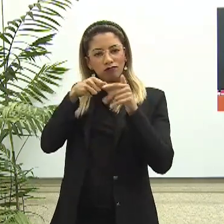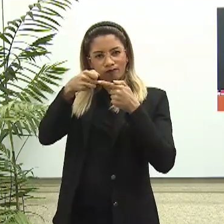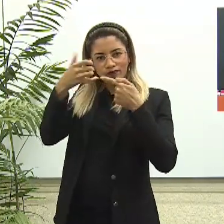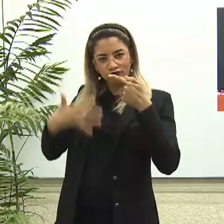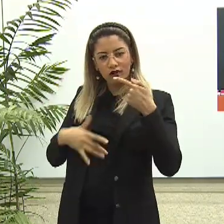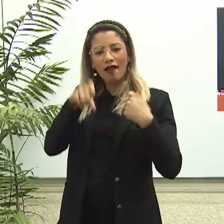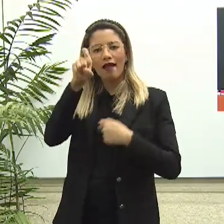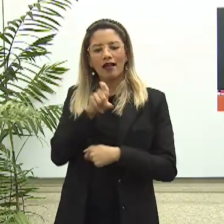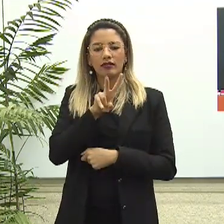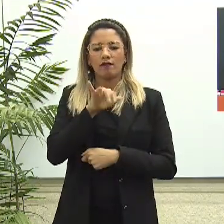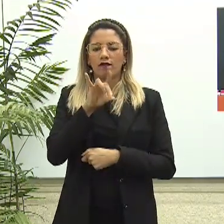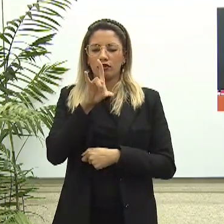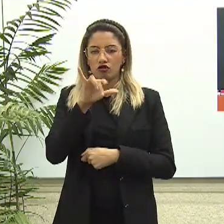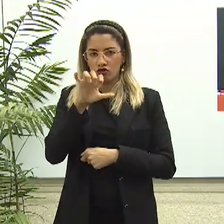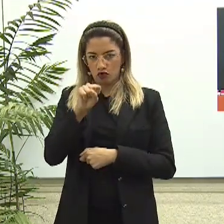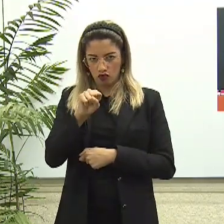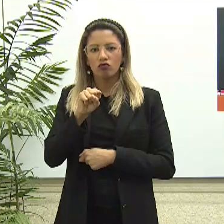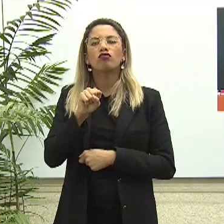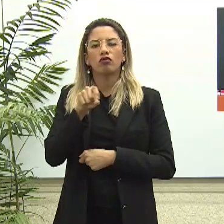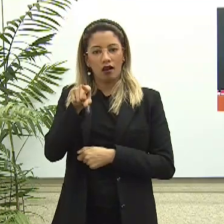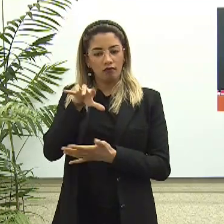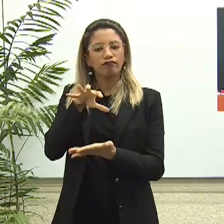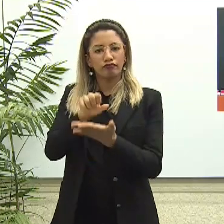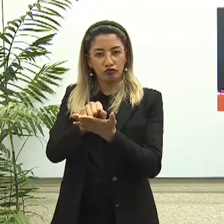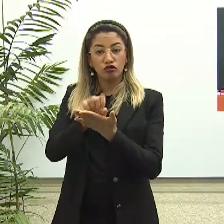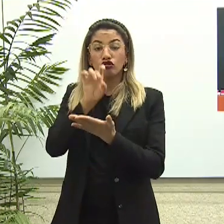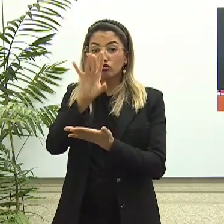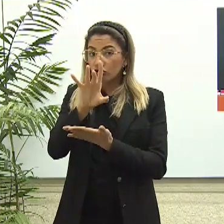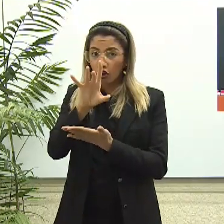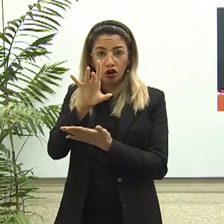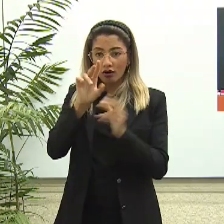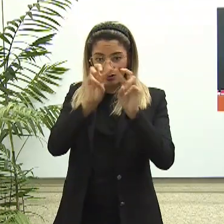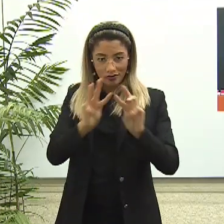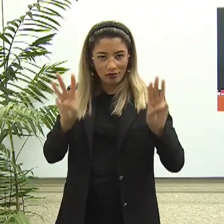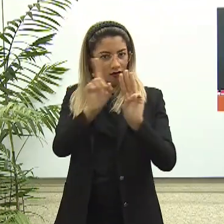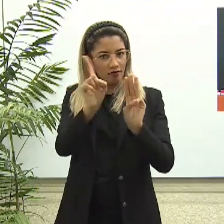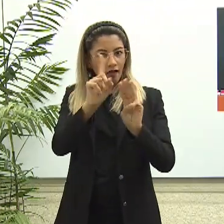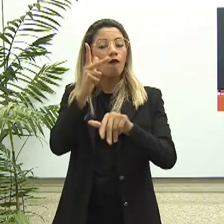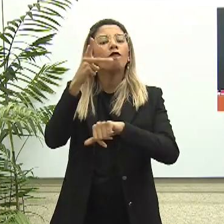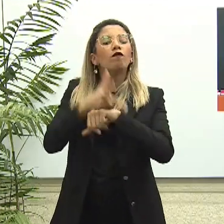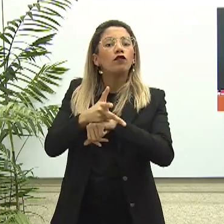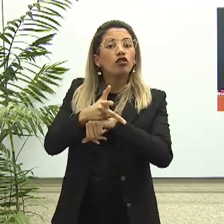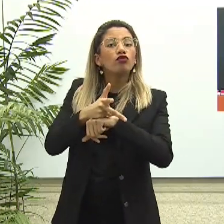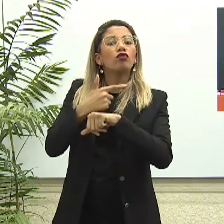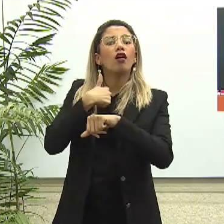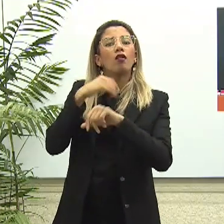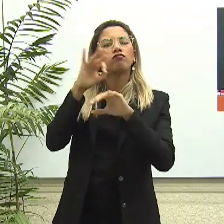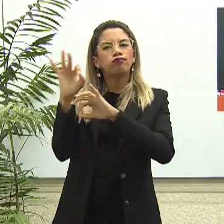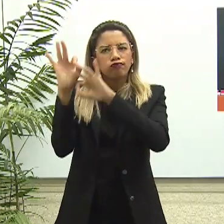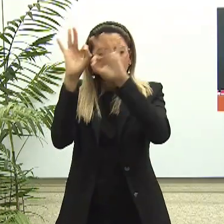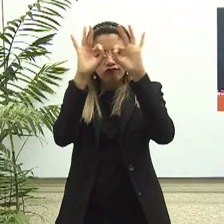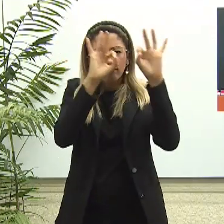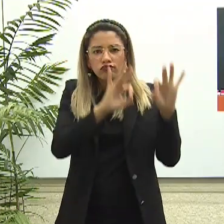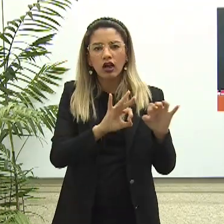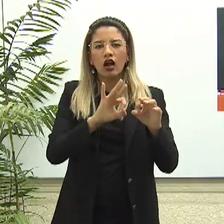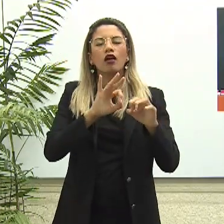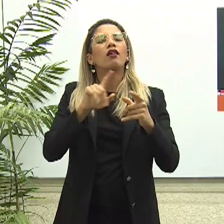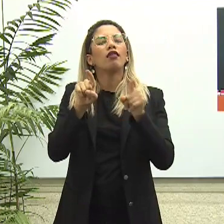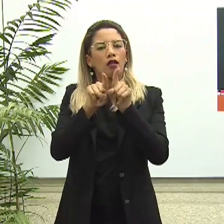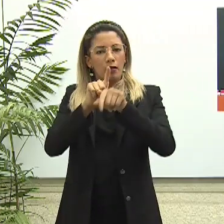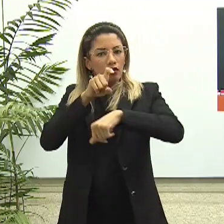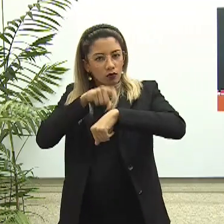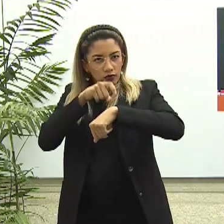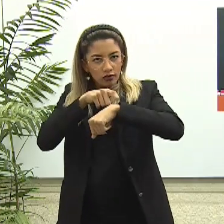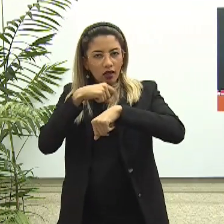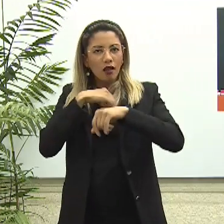registra mas ela não só registra que eu entrei no ex vídeo ela registra qual vídeo eu assistir ela registra quanto tempo eu fiquei assistindo se eu quanto tempo eu fiquei na